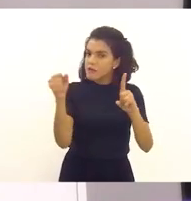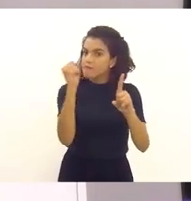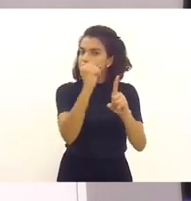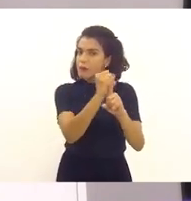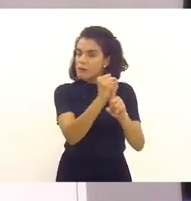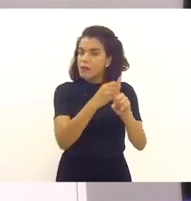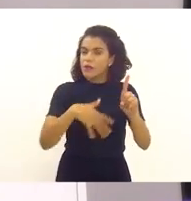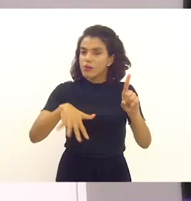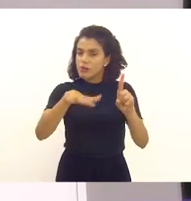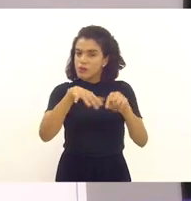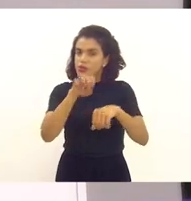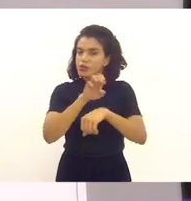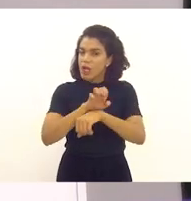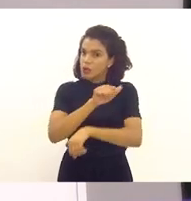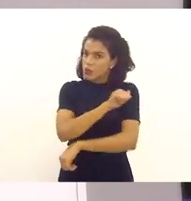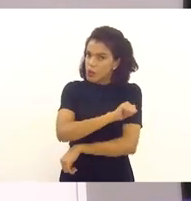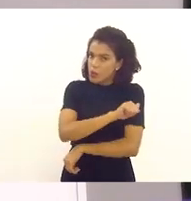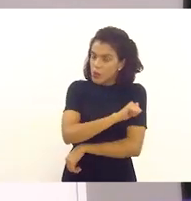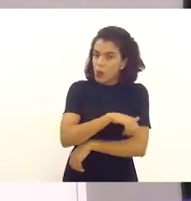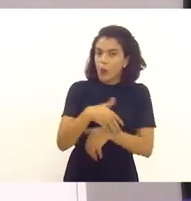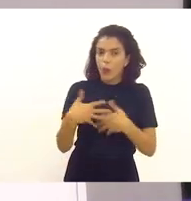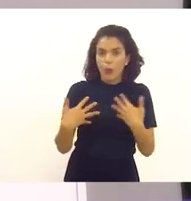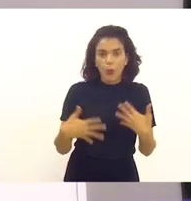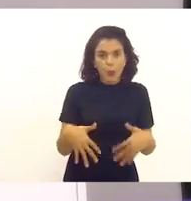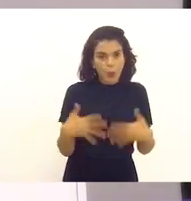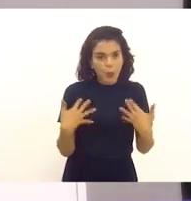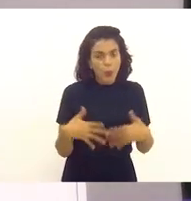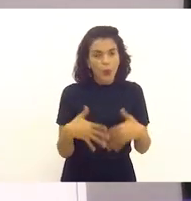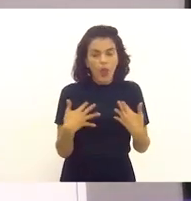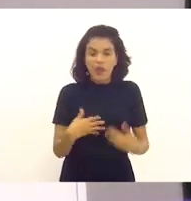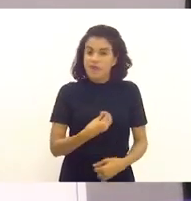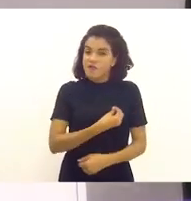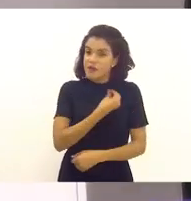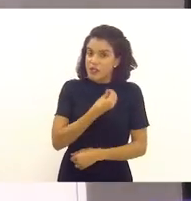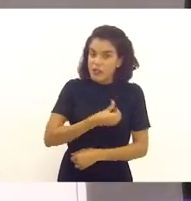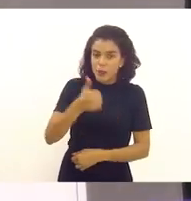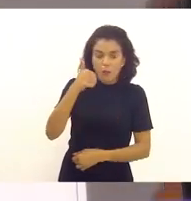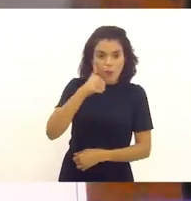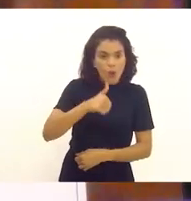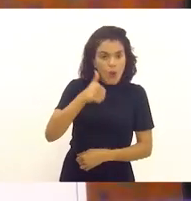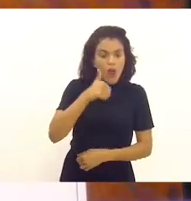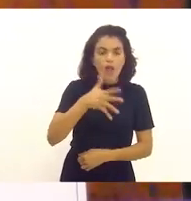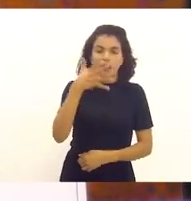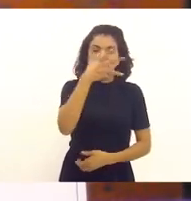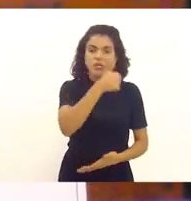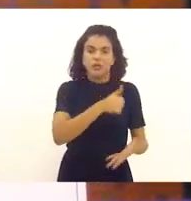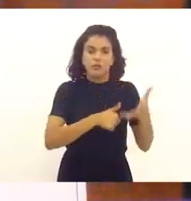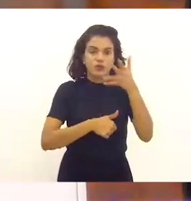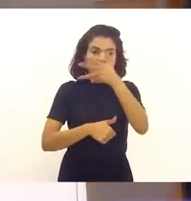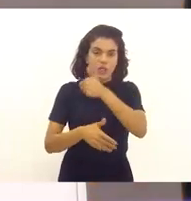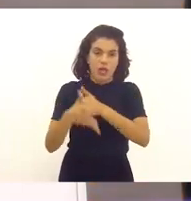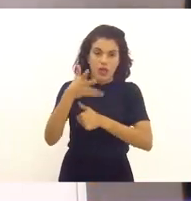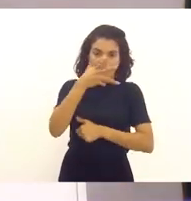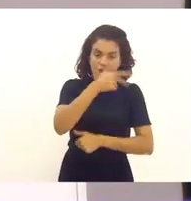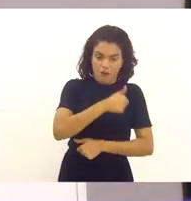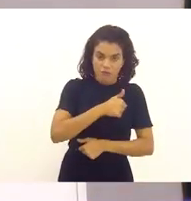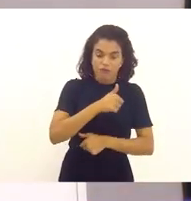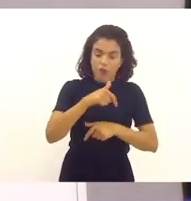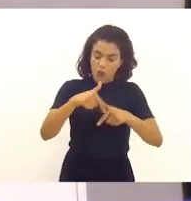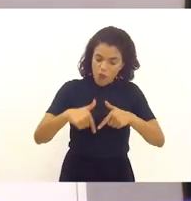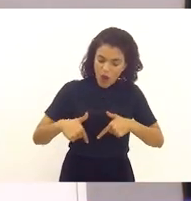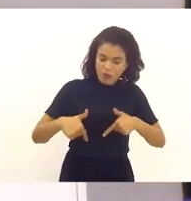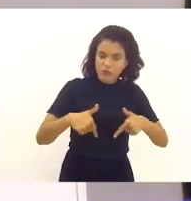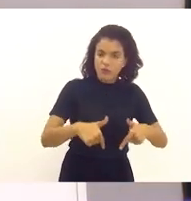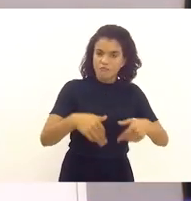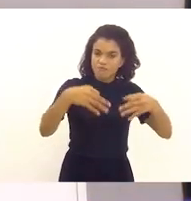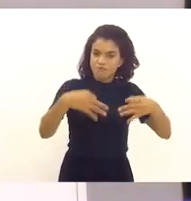no âmbito do Estado do Rio de Janeiro e de fato vida de mulheres estão sendo salvas quando a gente tem aí uma ação tão